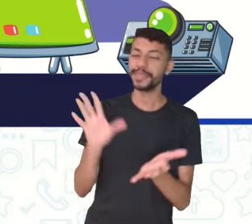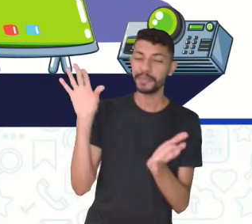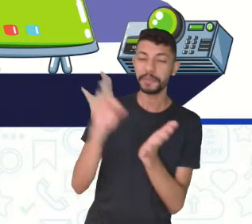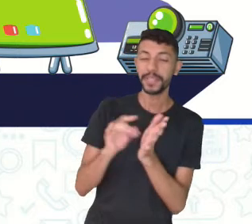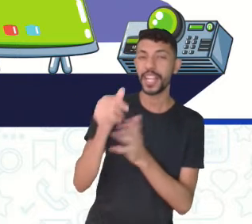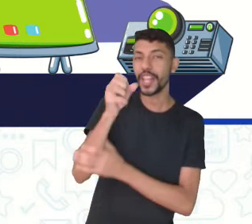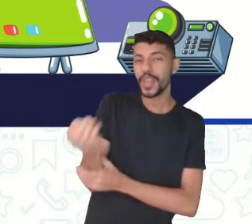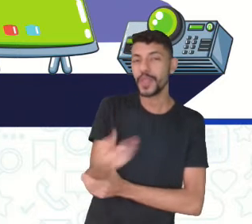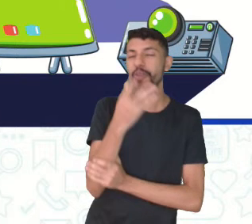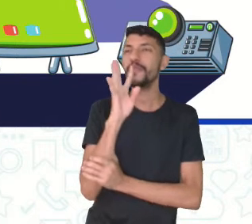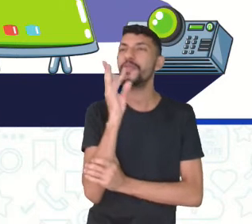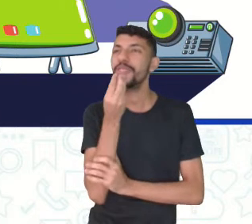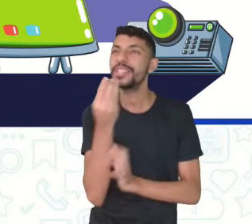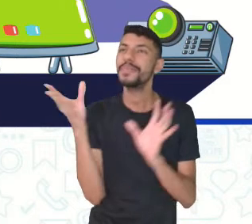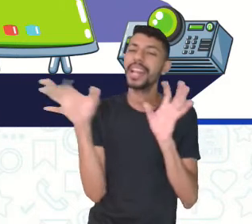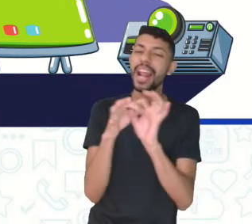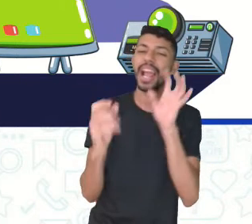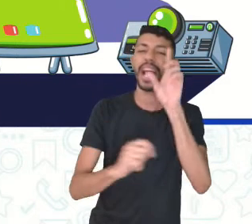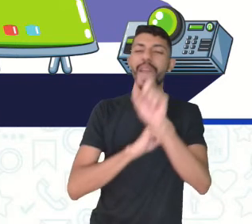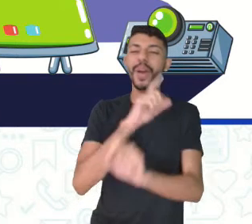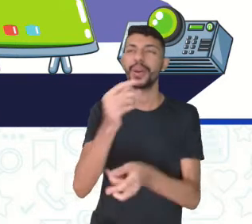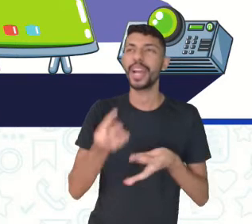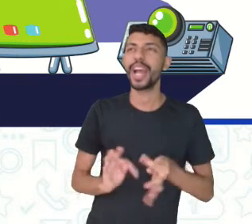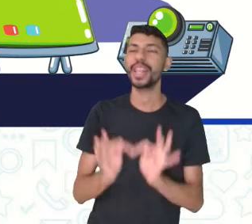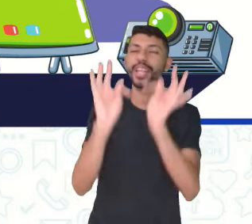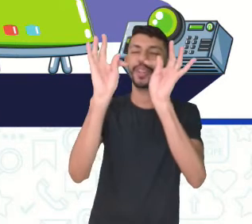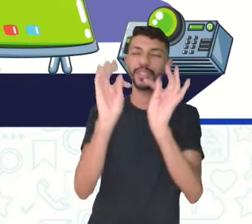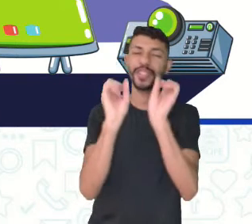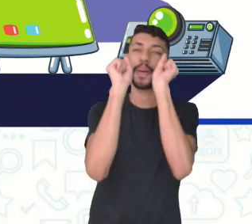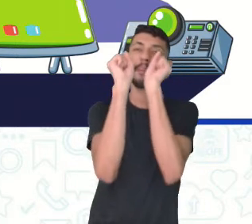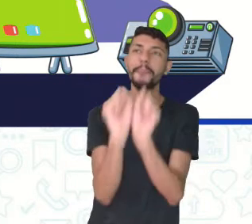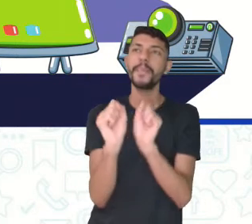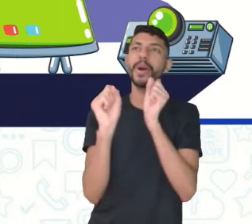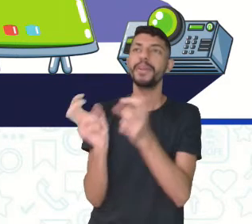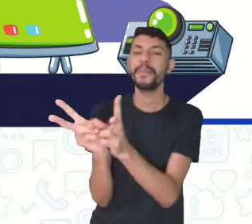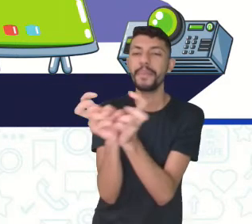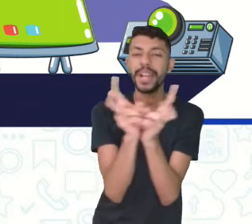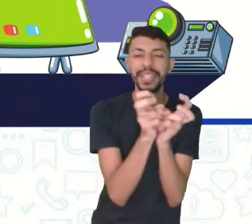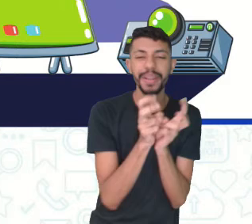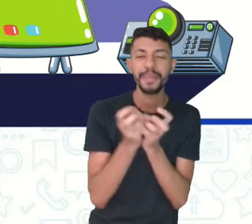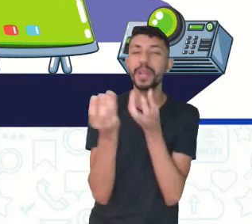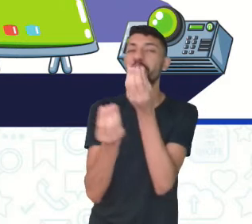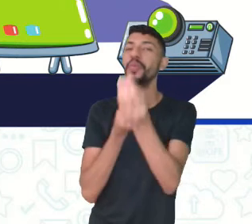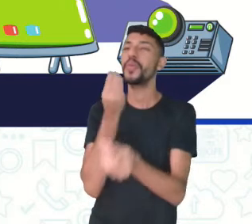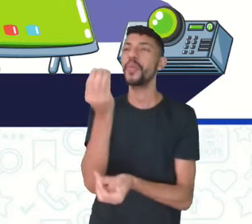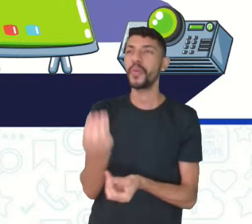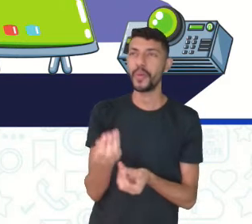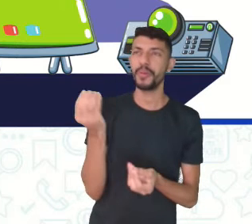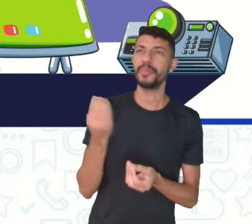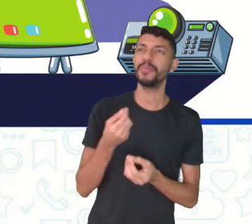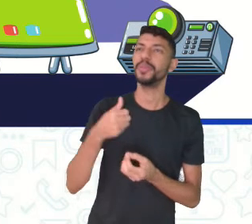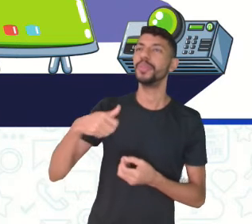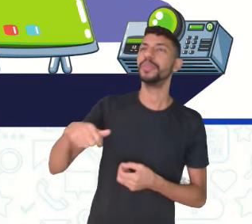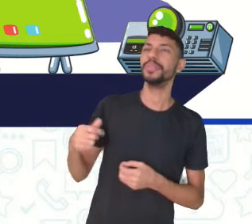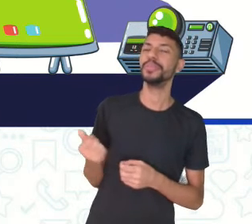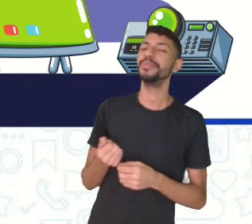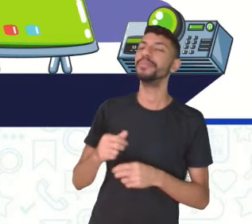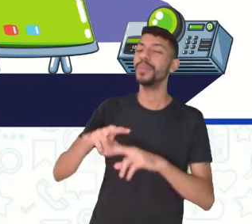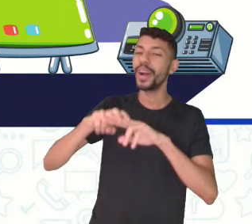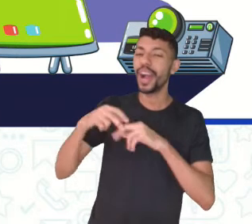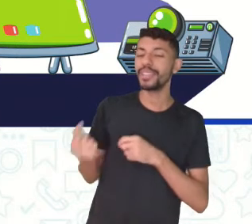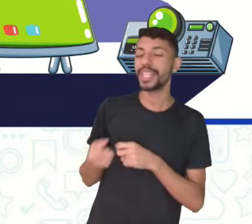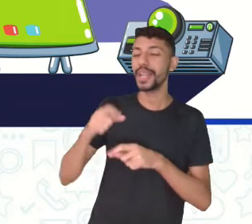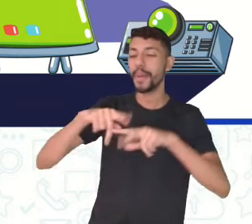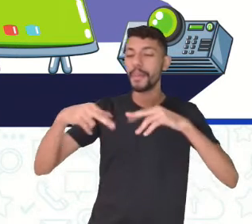conhecimentos relacionados à tecnologia pode ser visto a partir de novos produtos